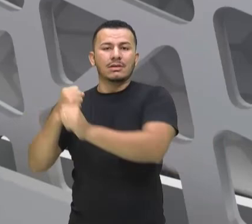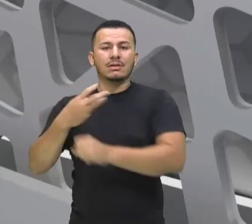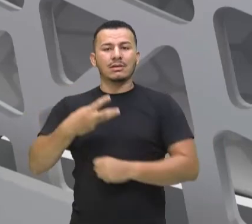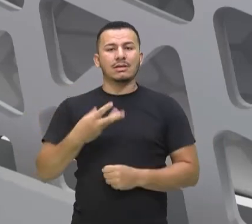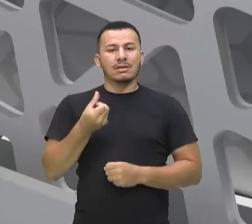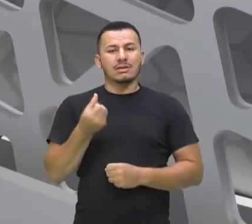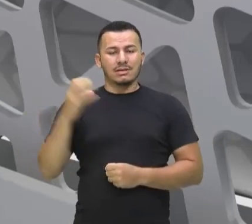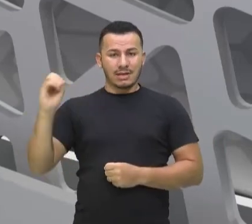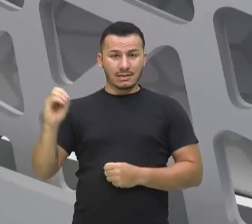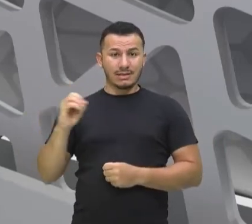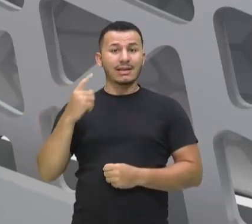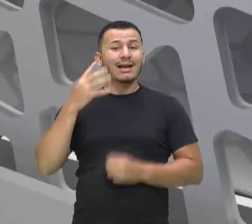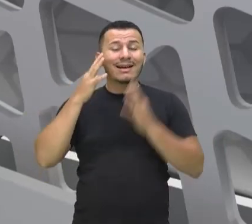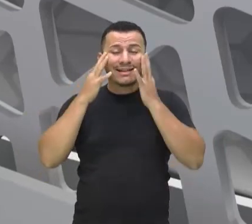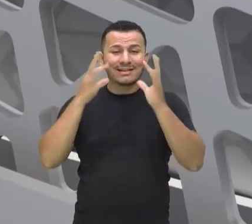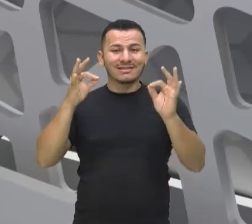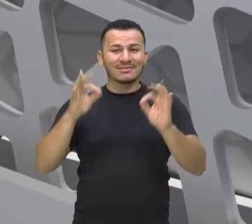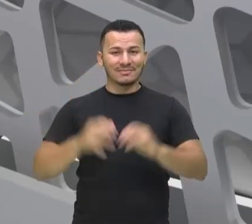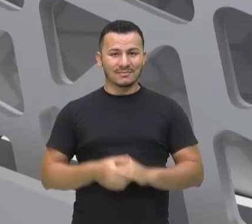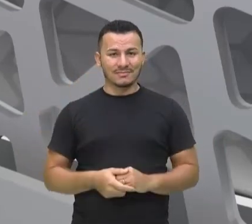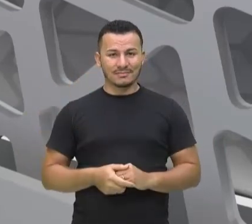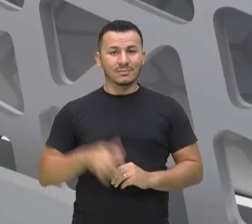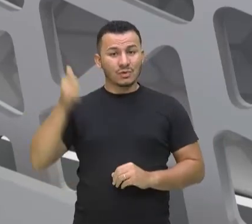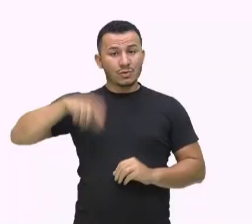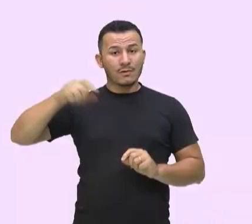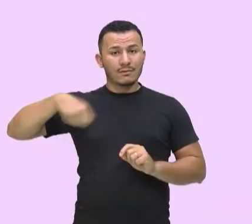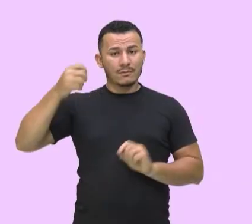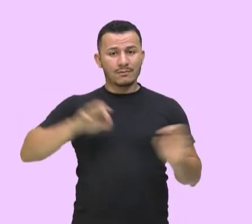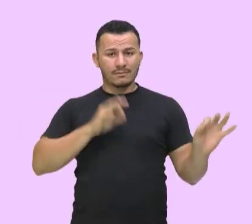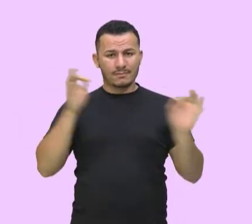Chama atenção, preste bem atenção nesse detalhe. Acompanhe de novo o VT.